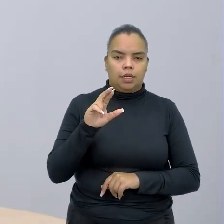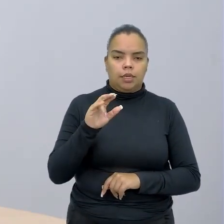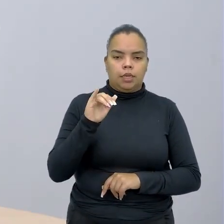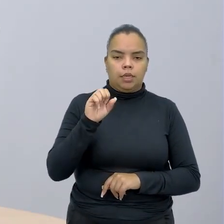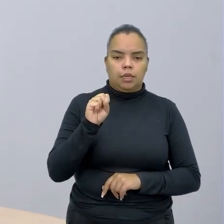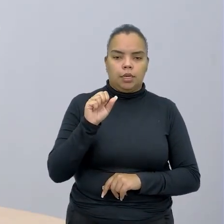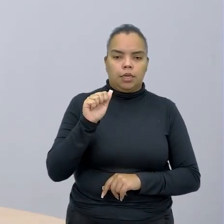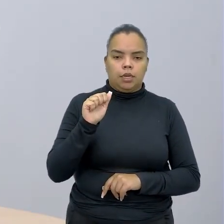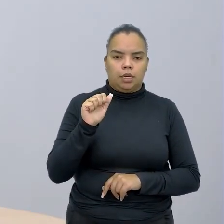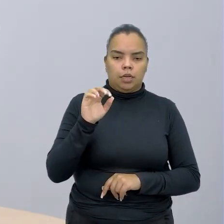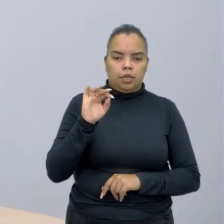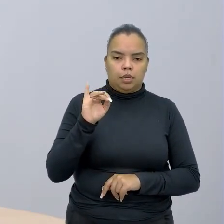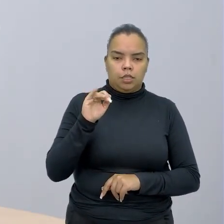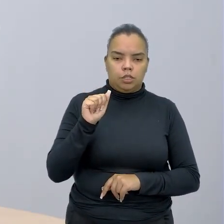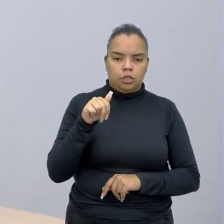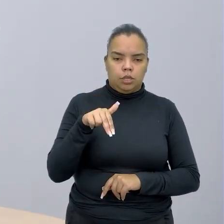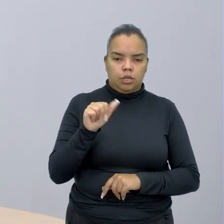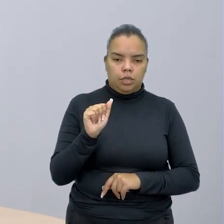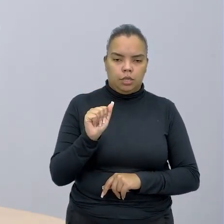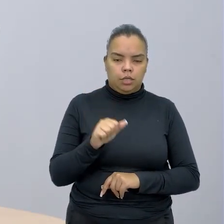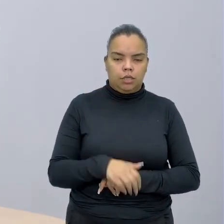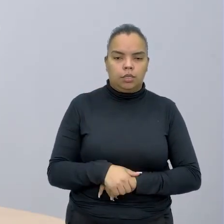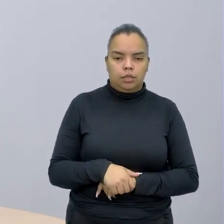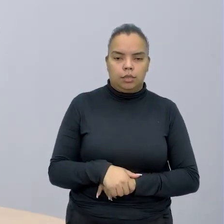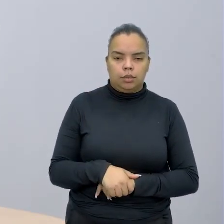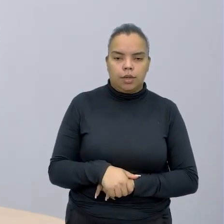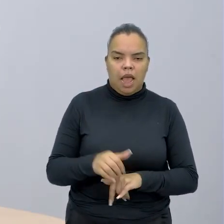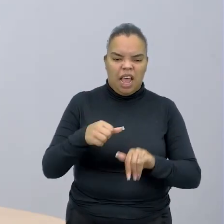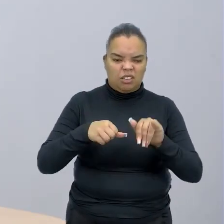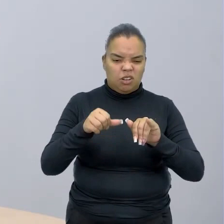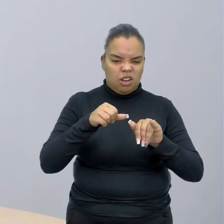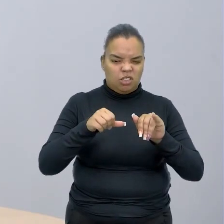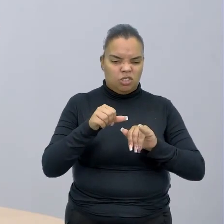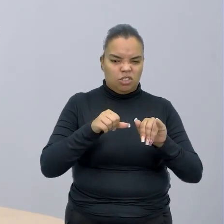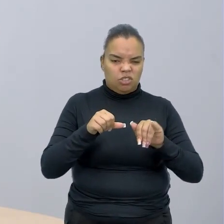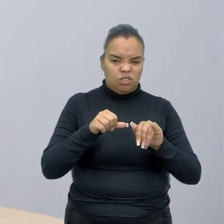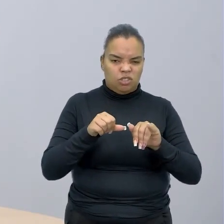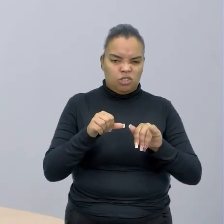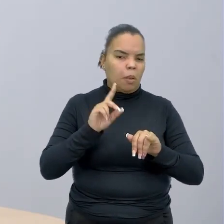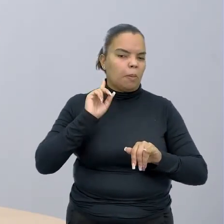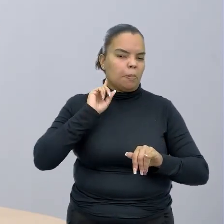Cristiana fala só, radioativos contaminam o meio ambiente. A